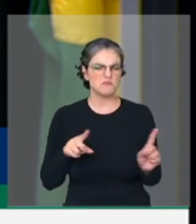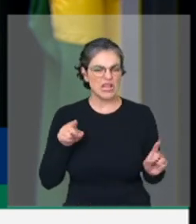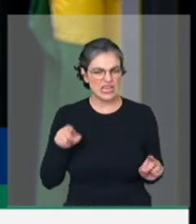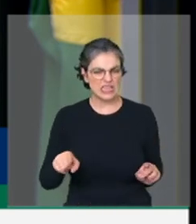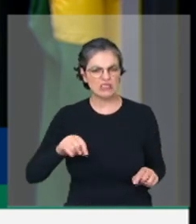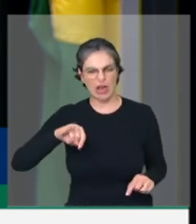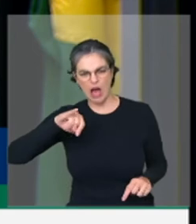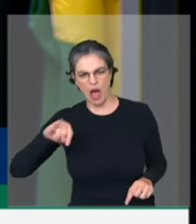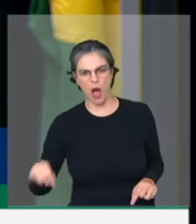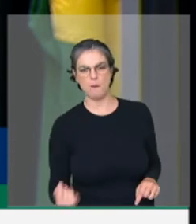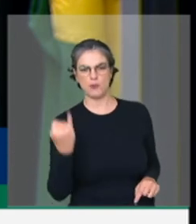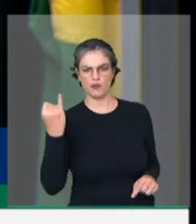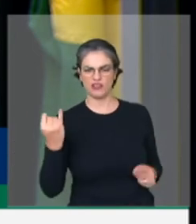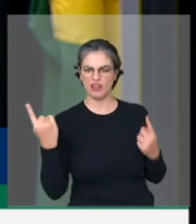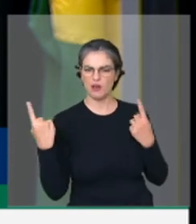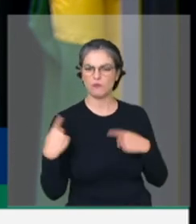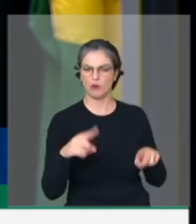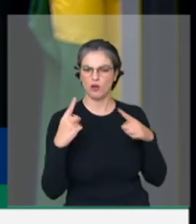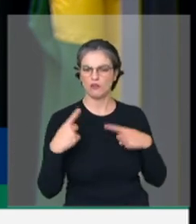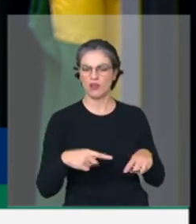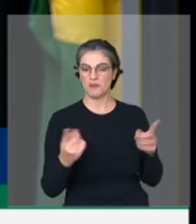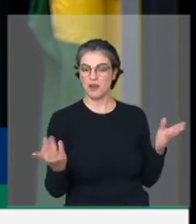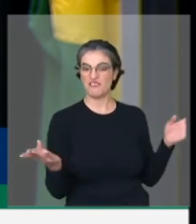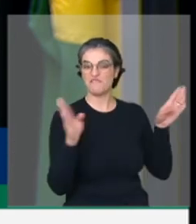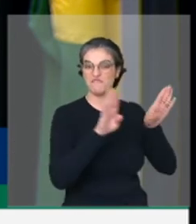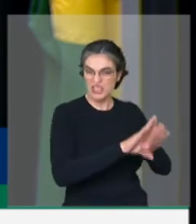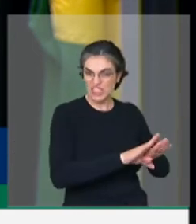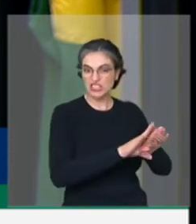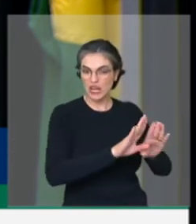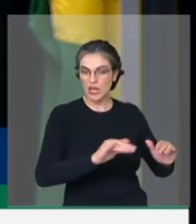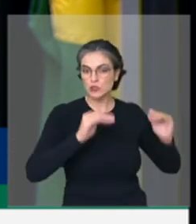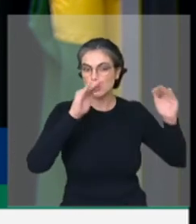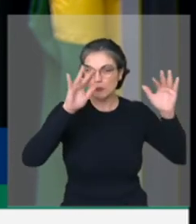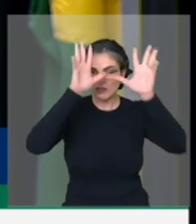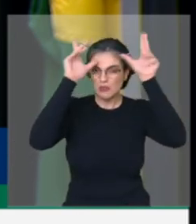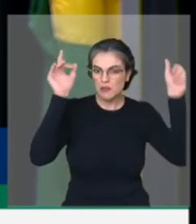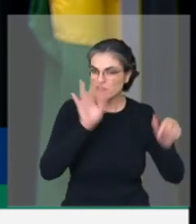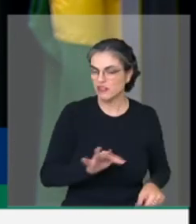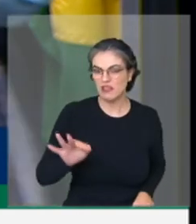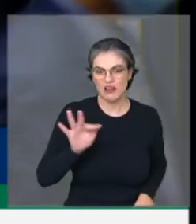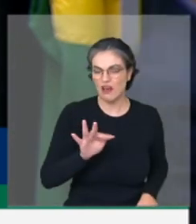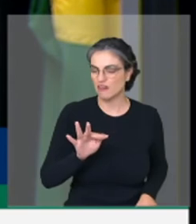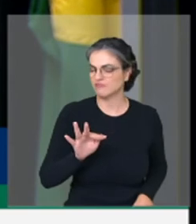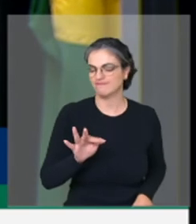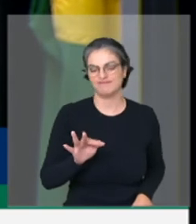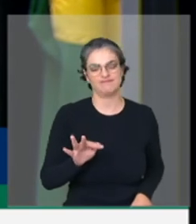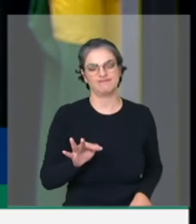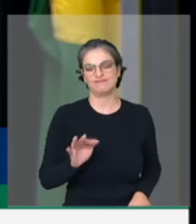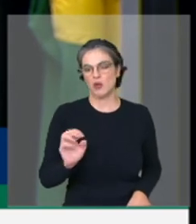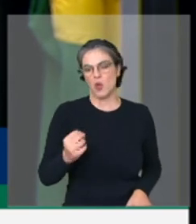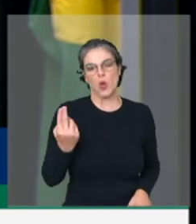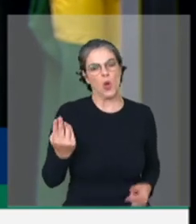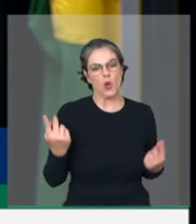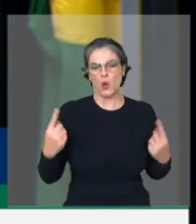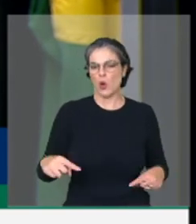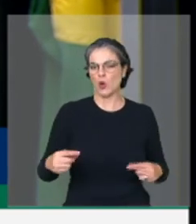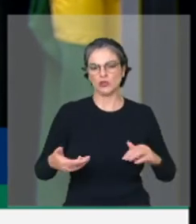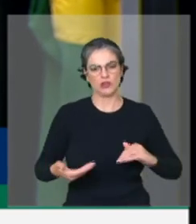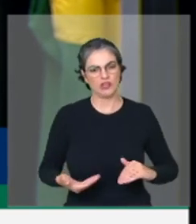conseguir o fechamento do Supremo Tribunal Federal, do Congresso ou para pôr fim